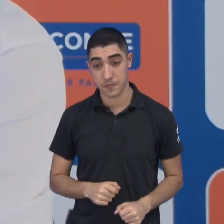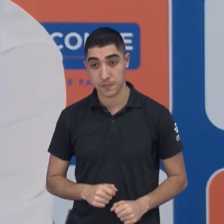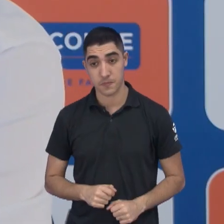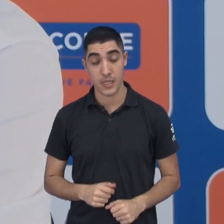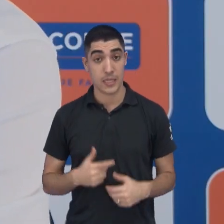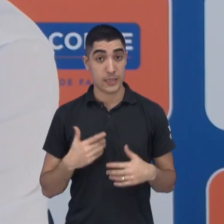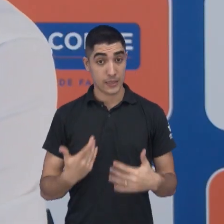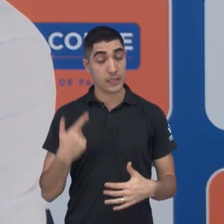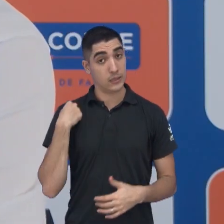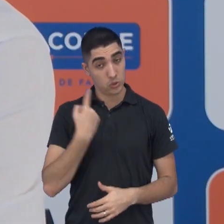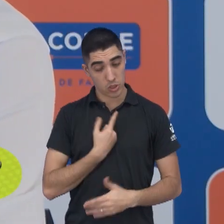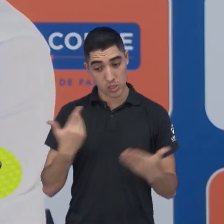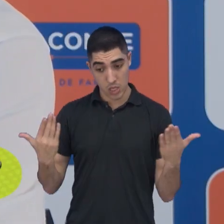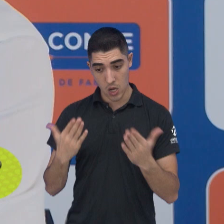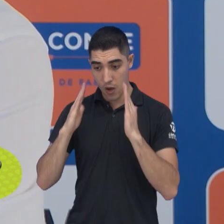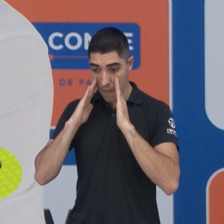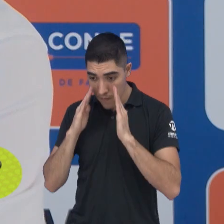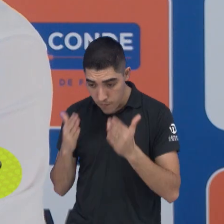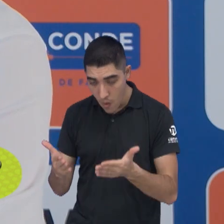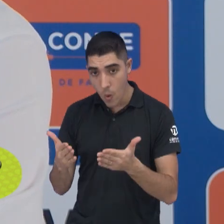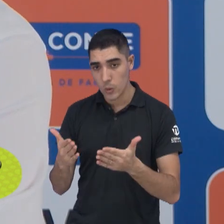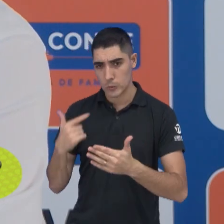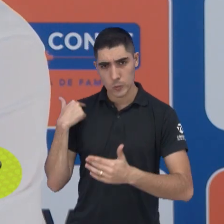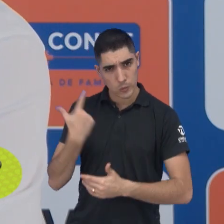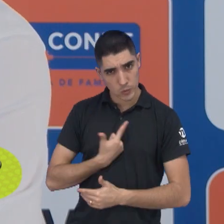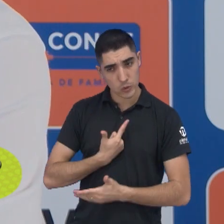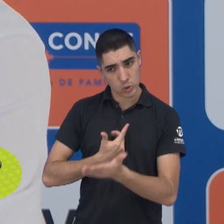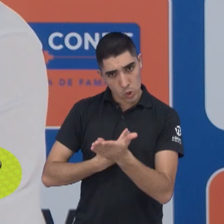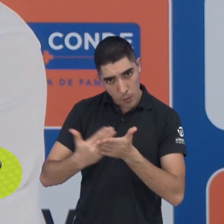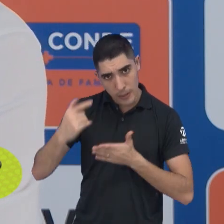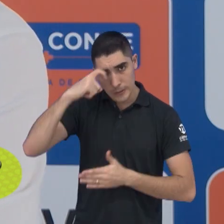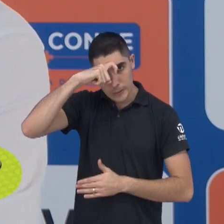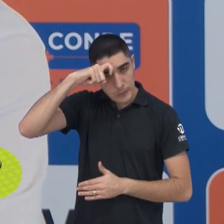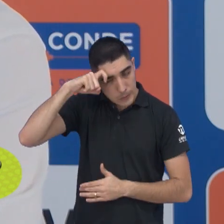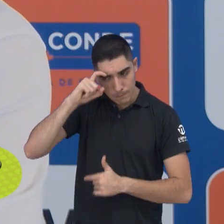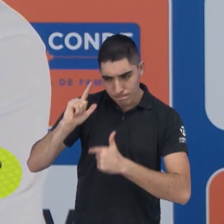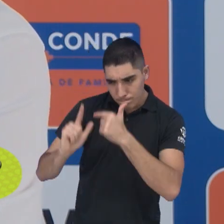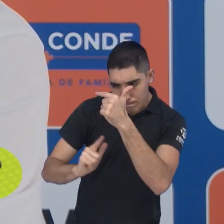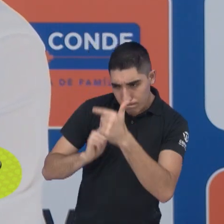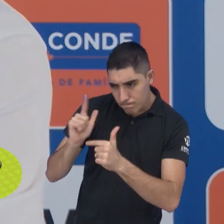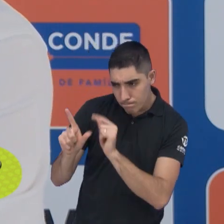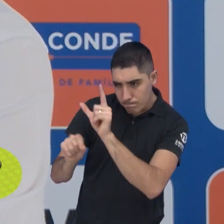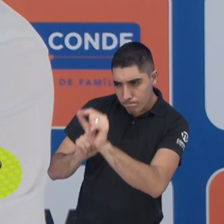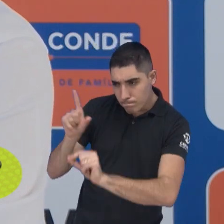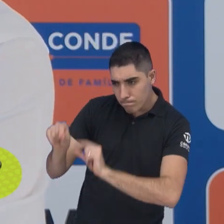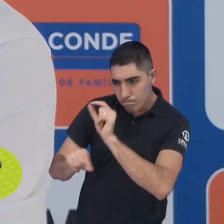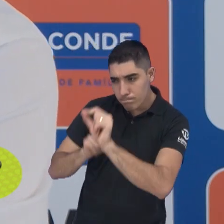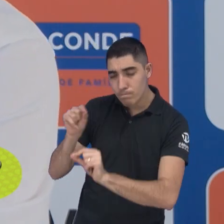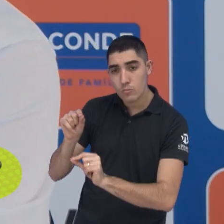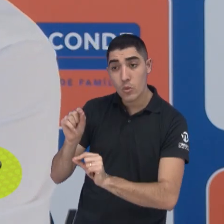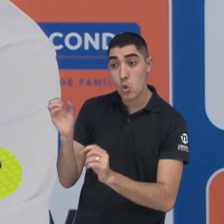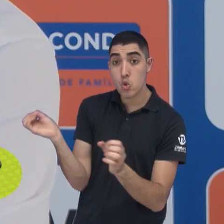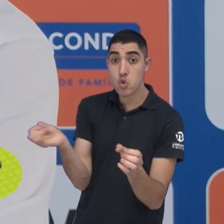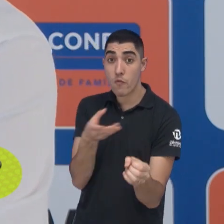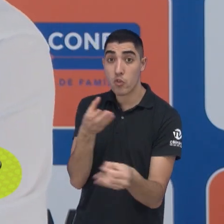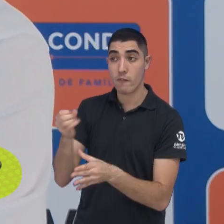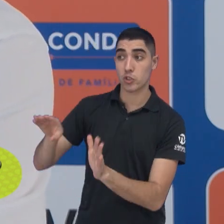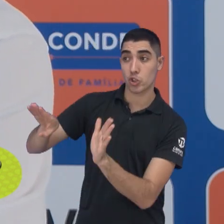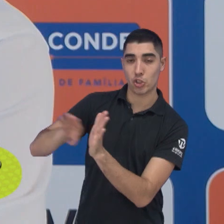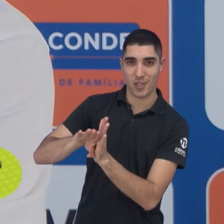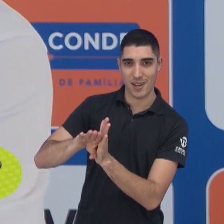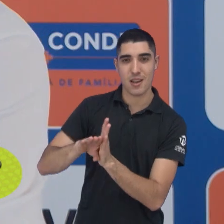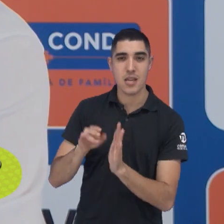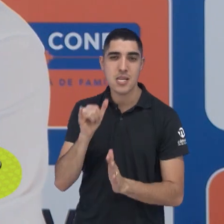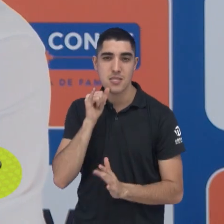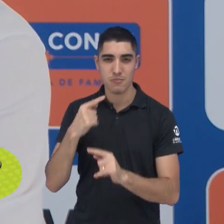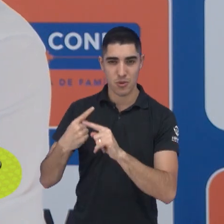trabalhar nesses próximos dias, já pensando praticamente num elenco novo, né? O elenco que disputou a competição